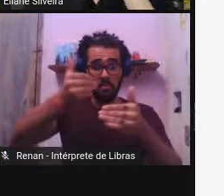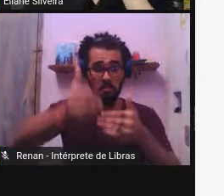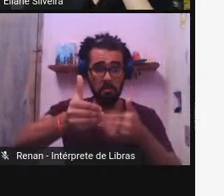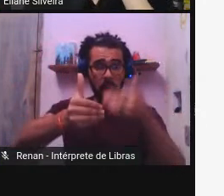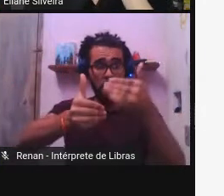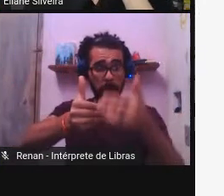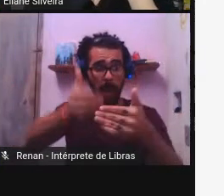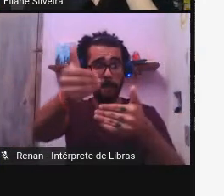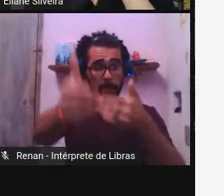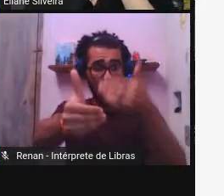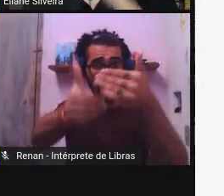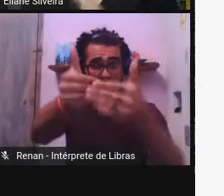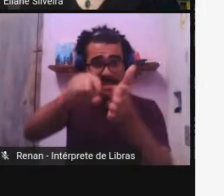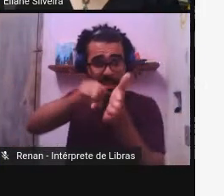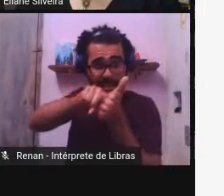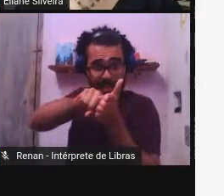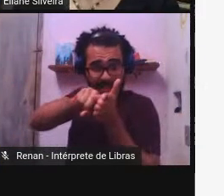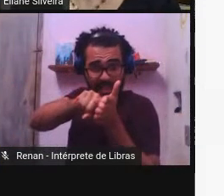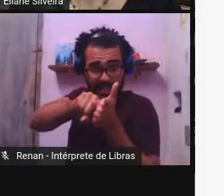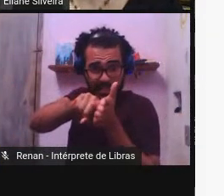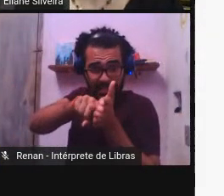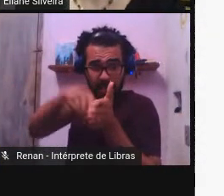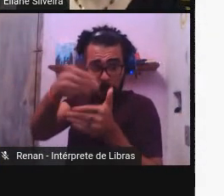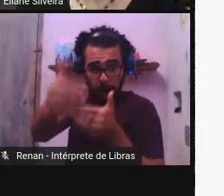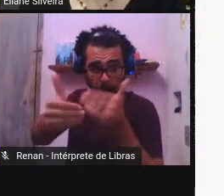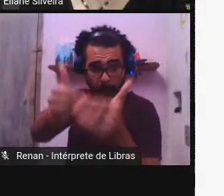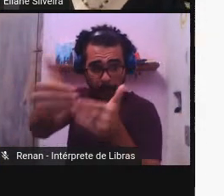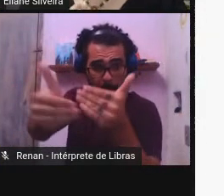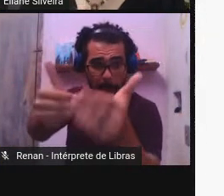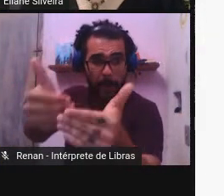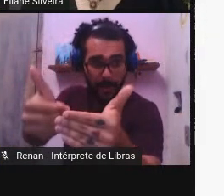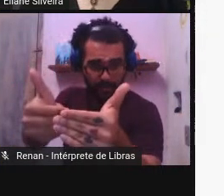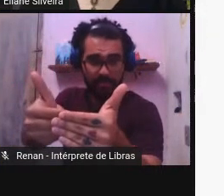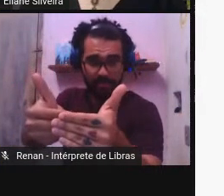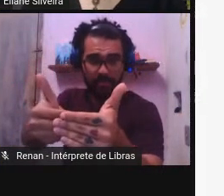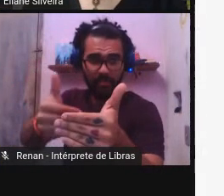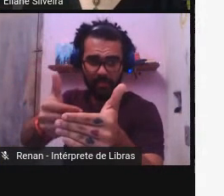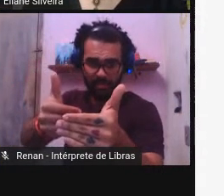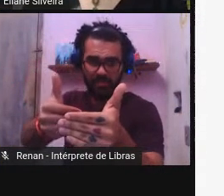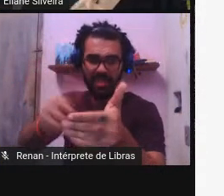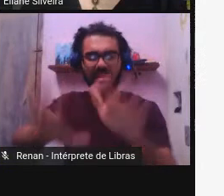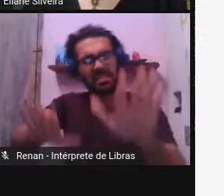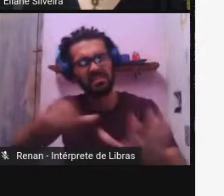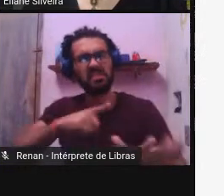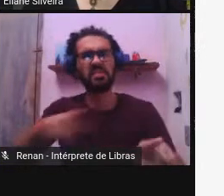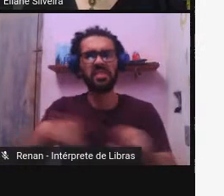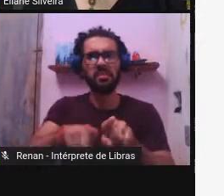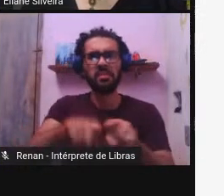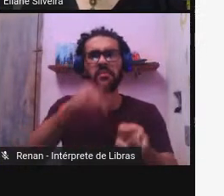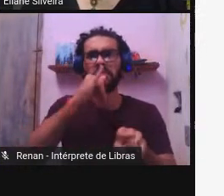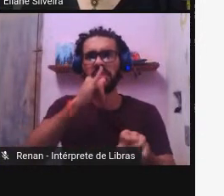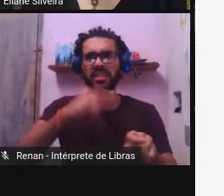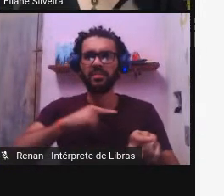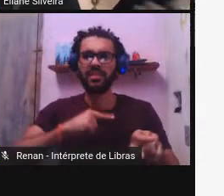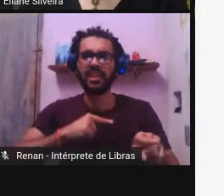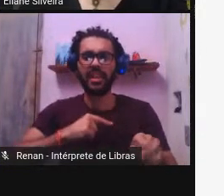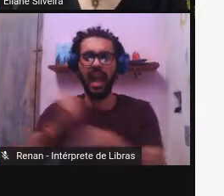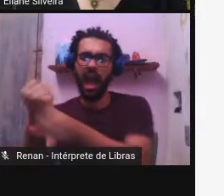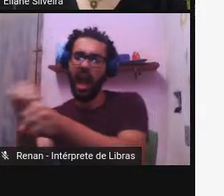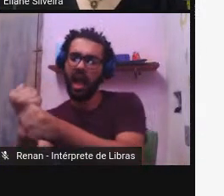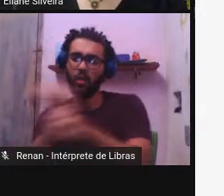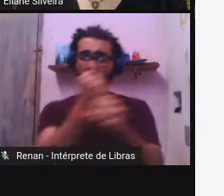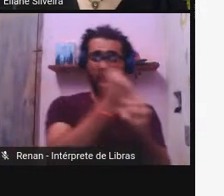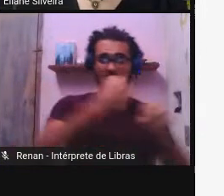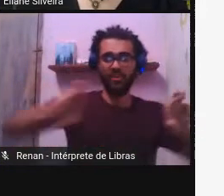e de acordo com o tema escolhido, mas eles estão presentes em variados materiais de épocas distintas. O